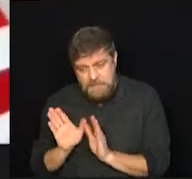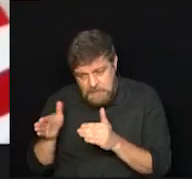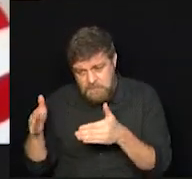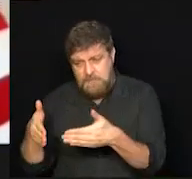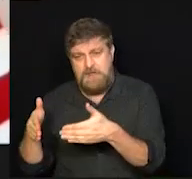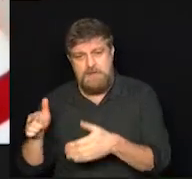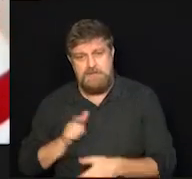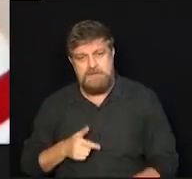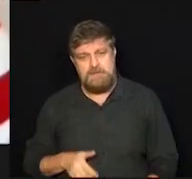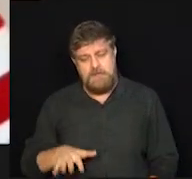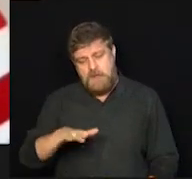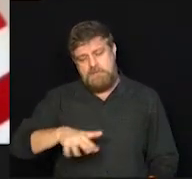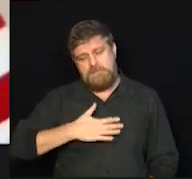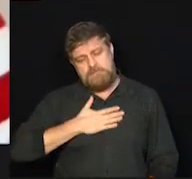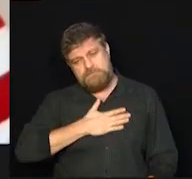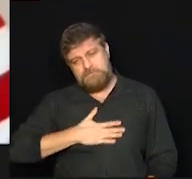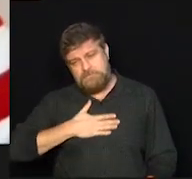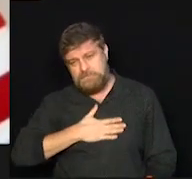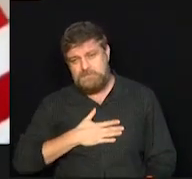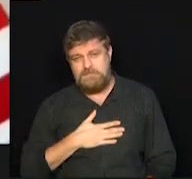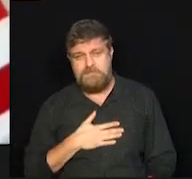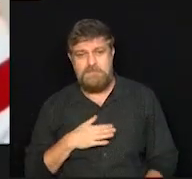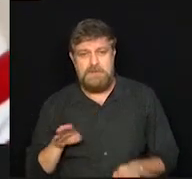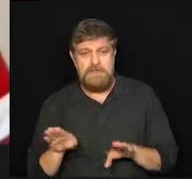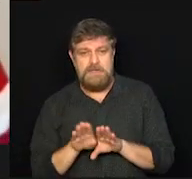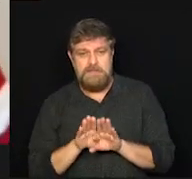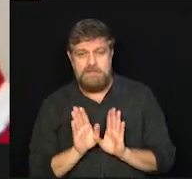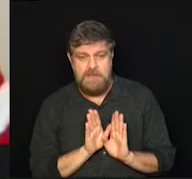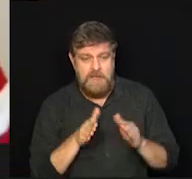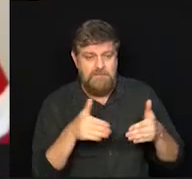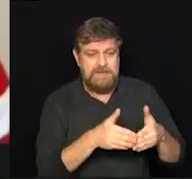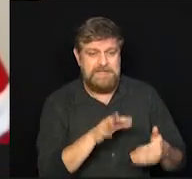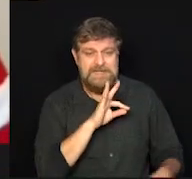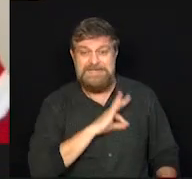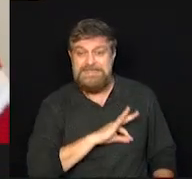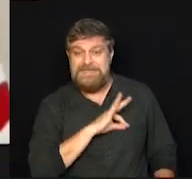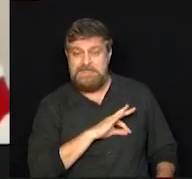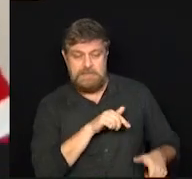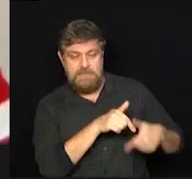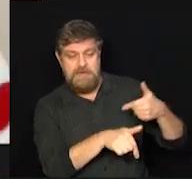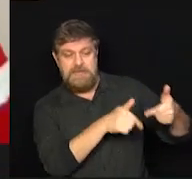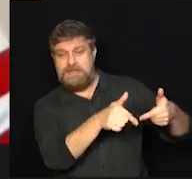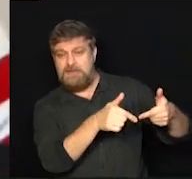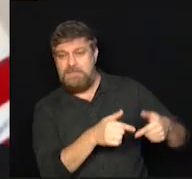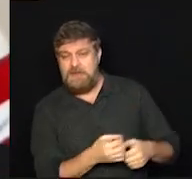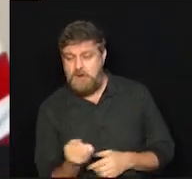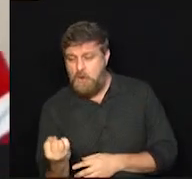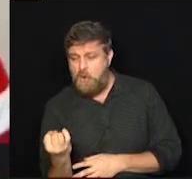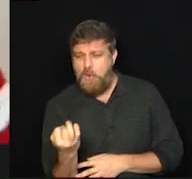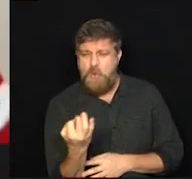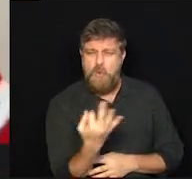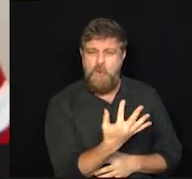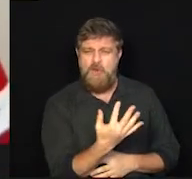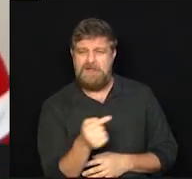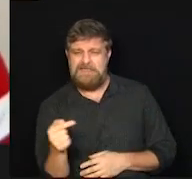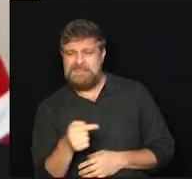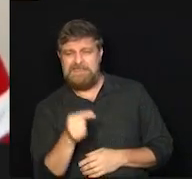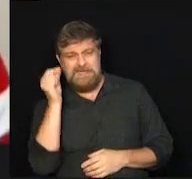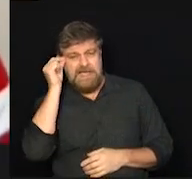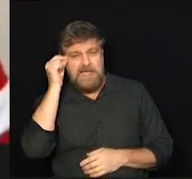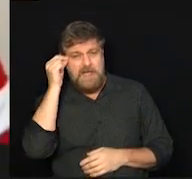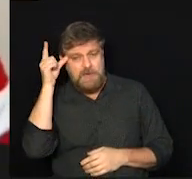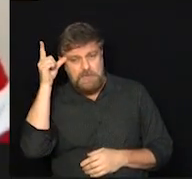Onde posso agradar a gente pode olhar para a questão da geração de renda e emprego e trabalho né quantas possibilidades que a